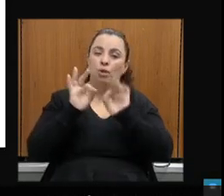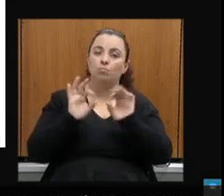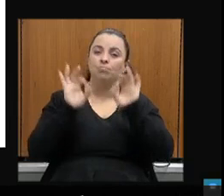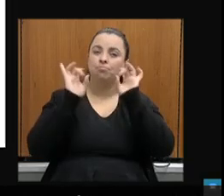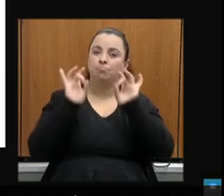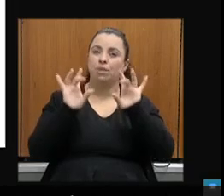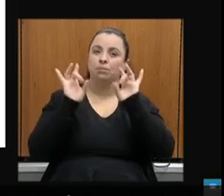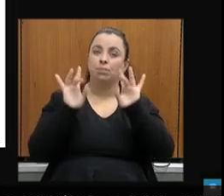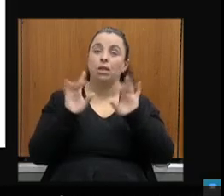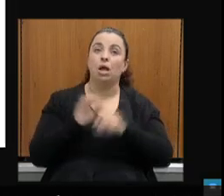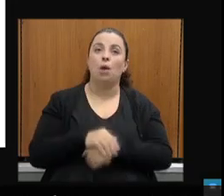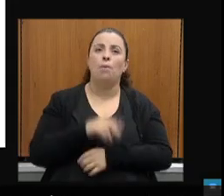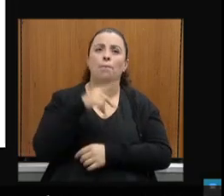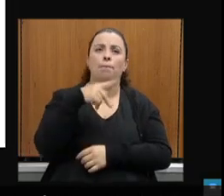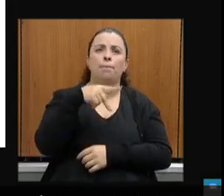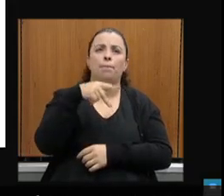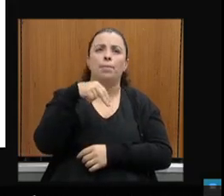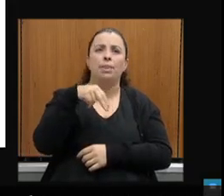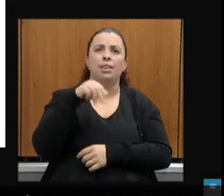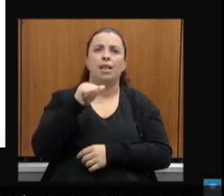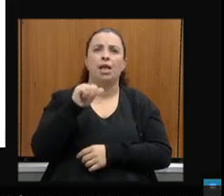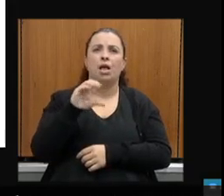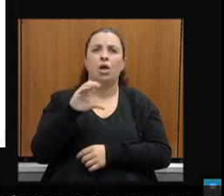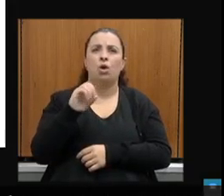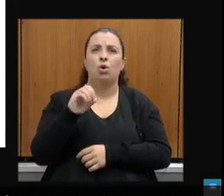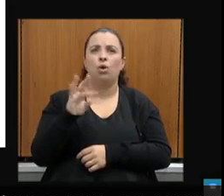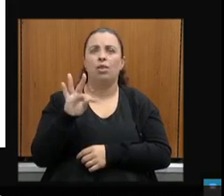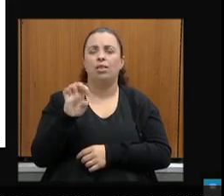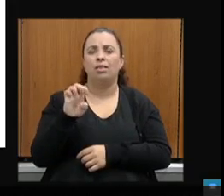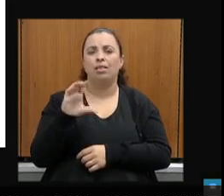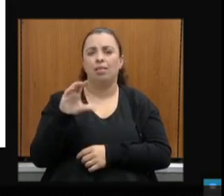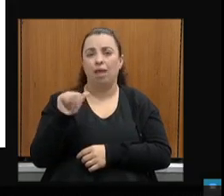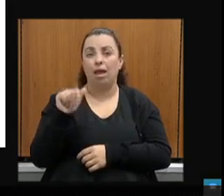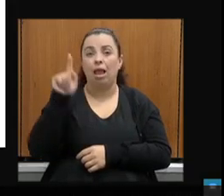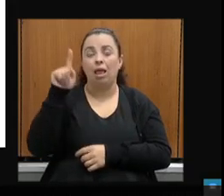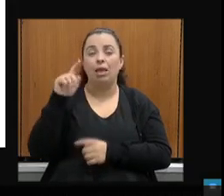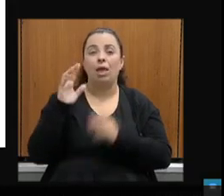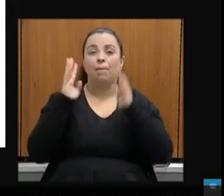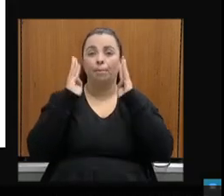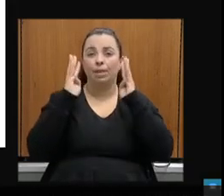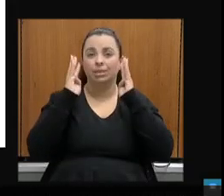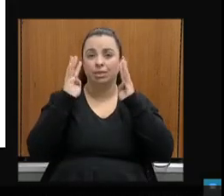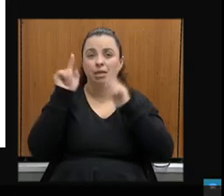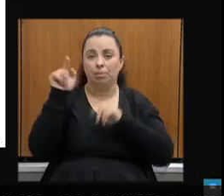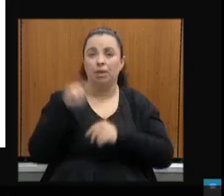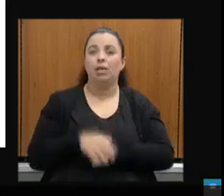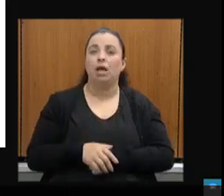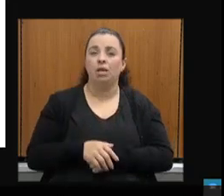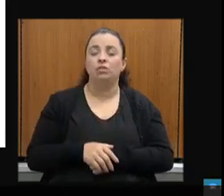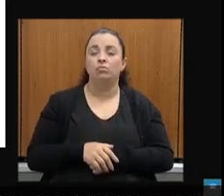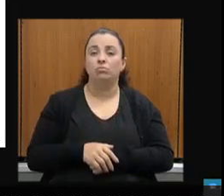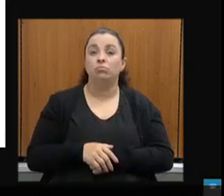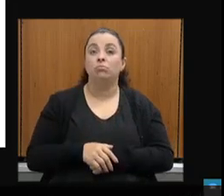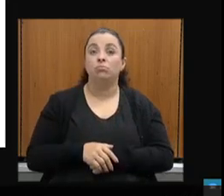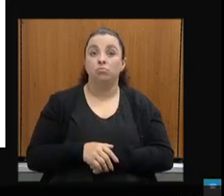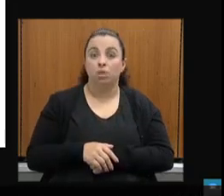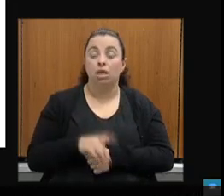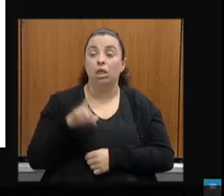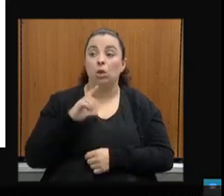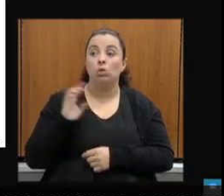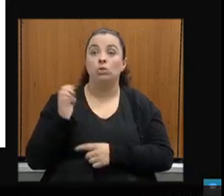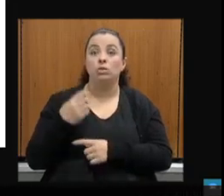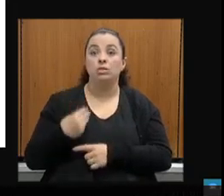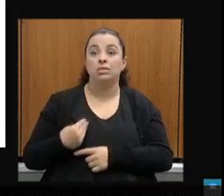na no circuito da Liberdade né na Praça da Liberdade é junto com o estado abrigar todo o acervo do Estado está